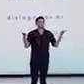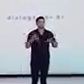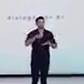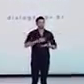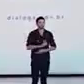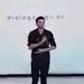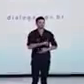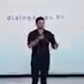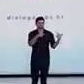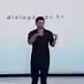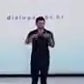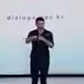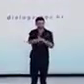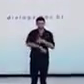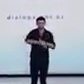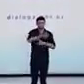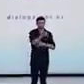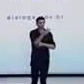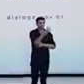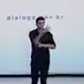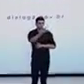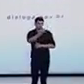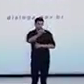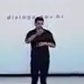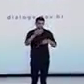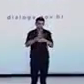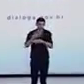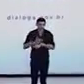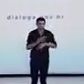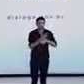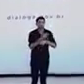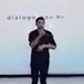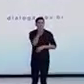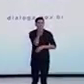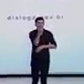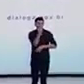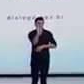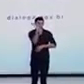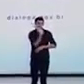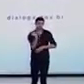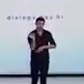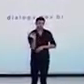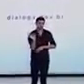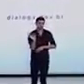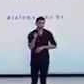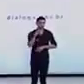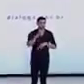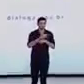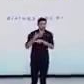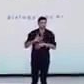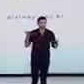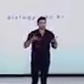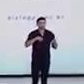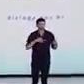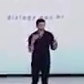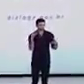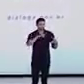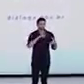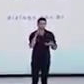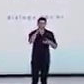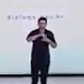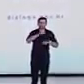em 149 cidades. 67% das cidades deste estado participam do Mais